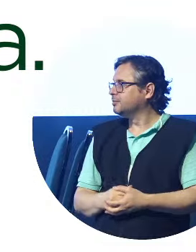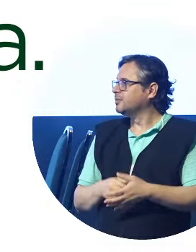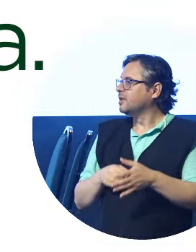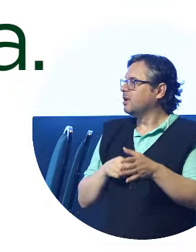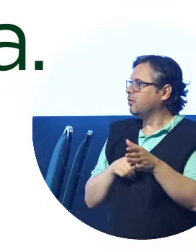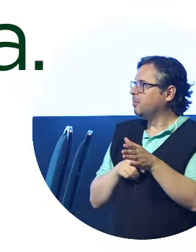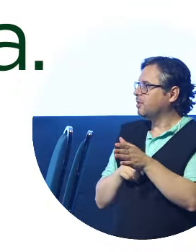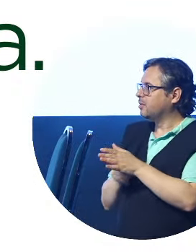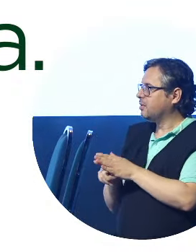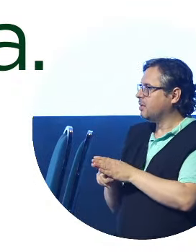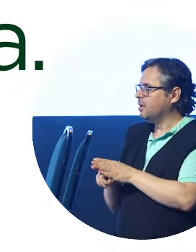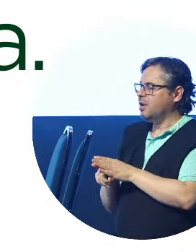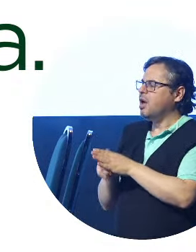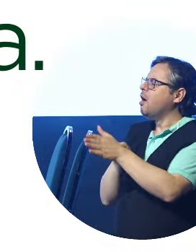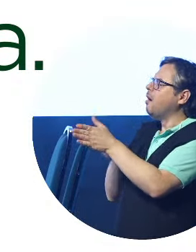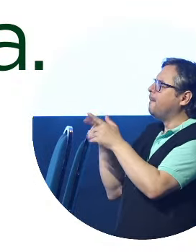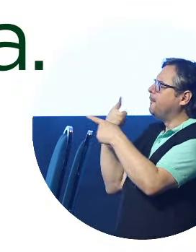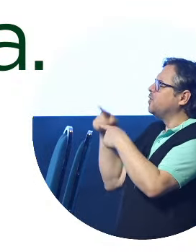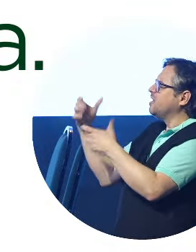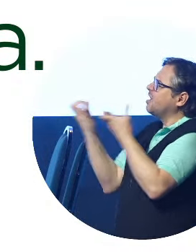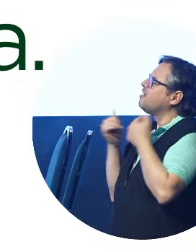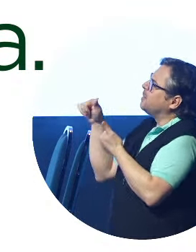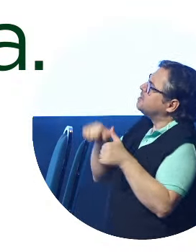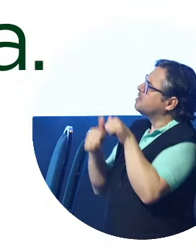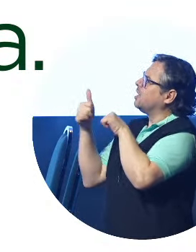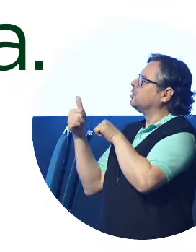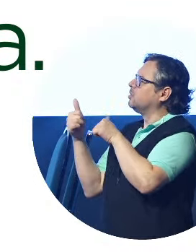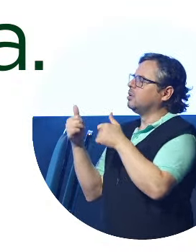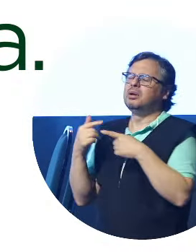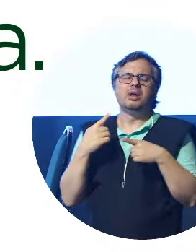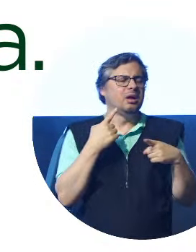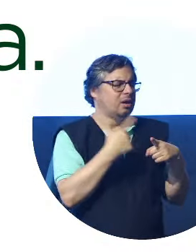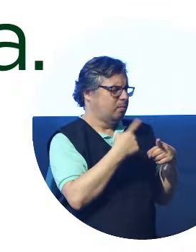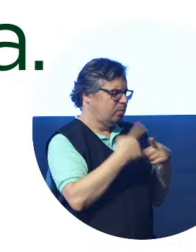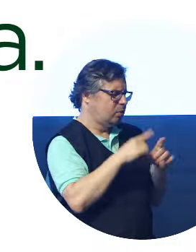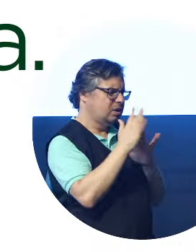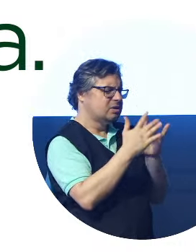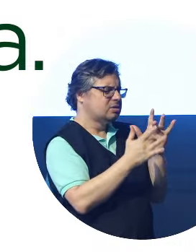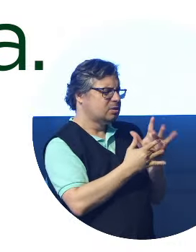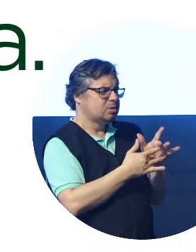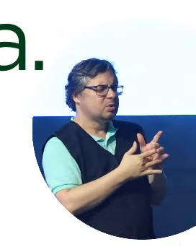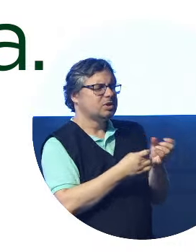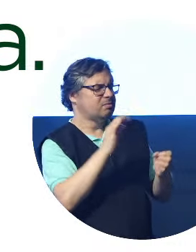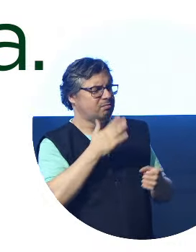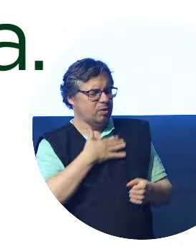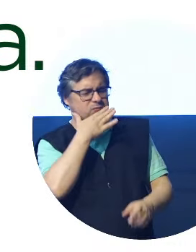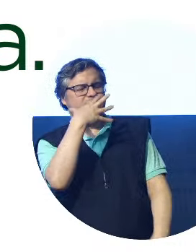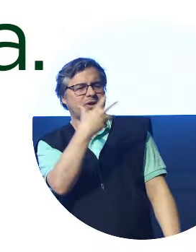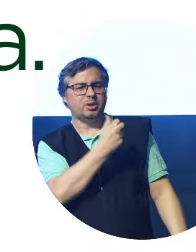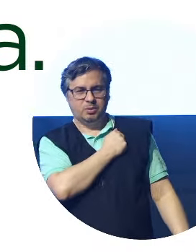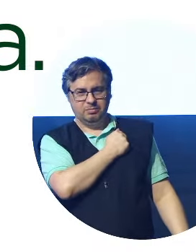filho: por que você quer ser batizado? Porque Jesus, meu Salvador.